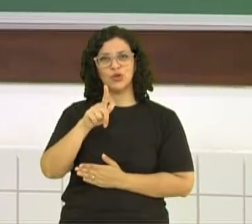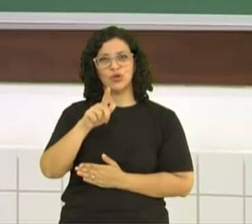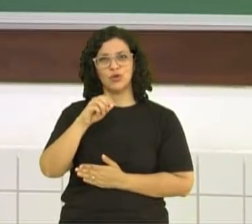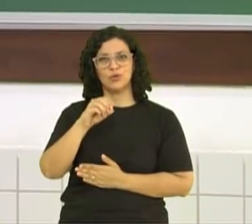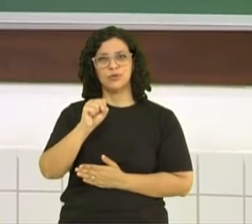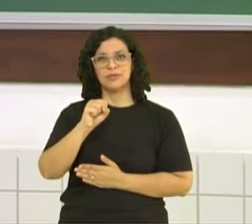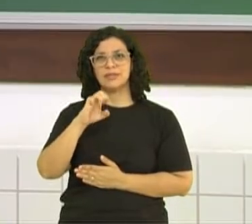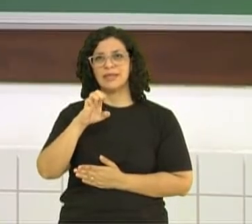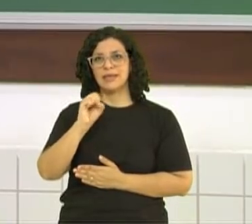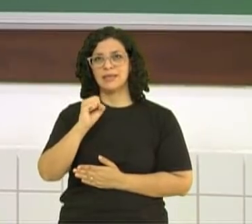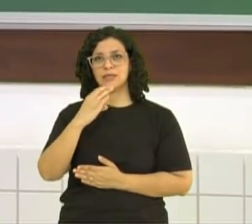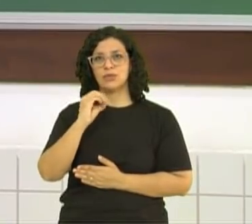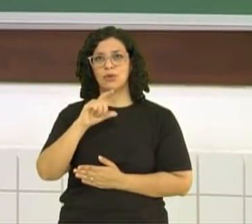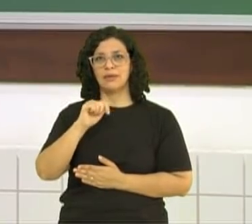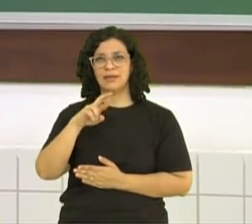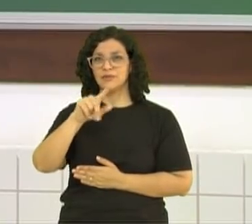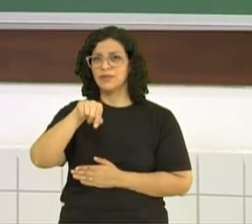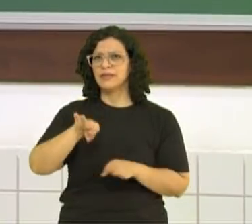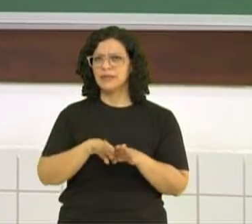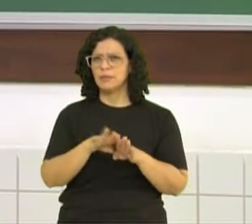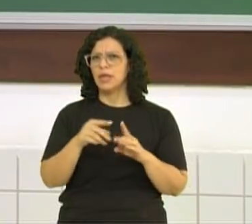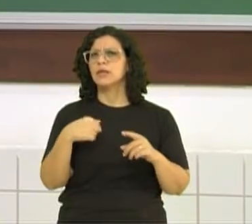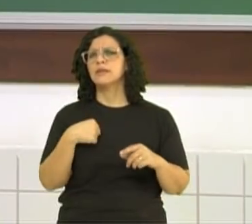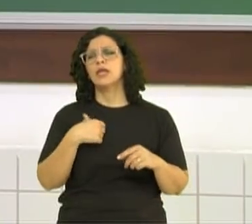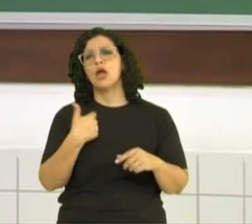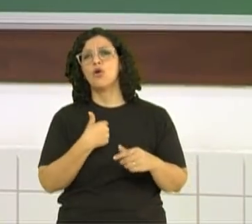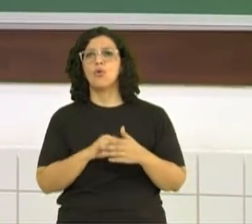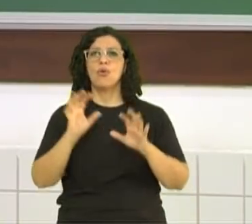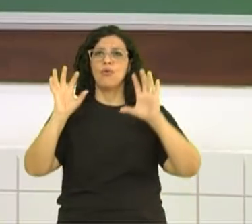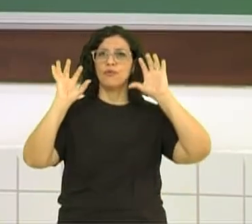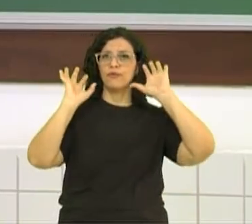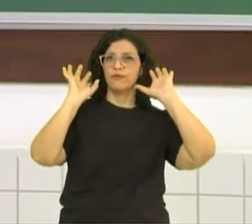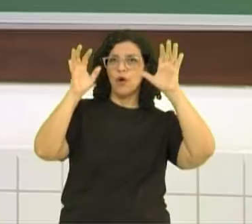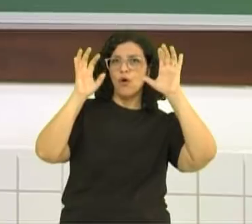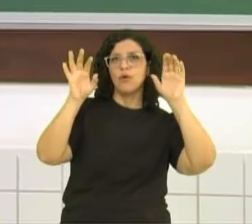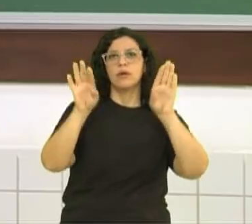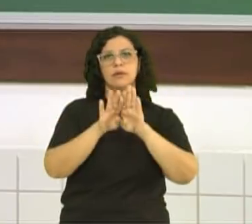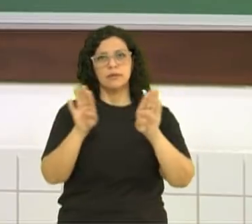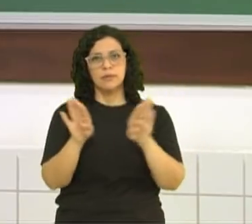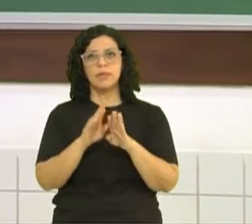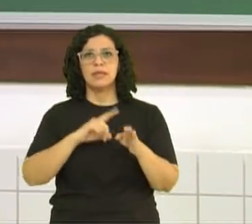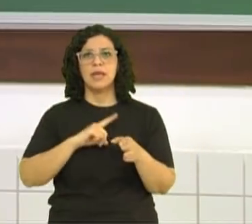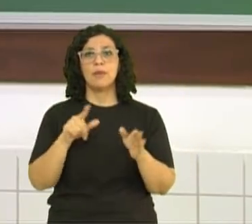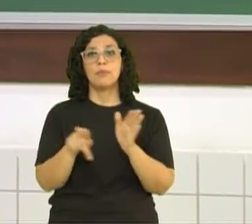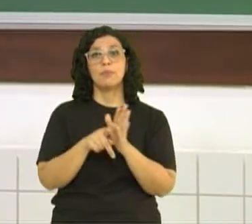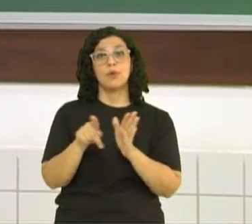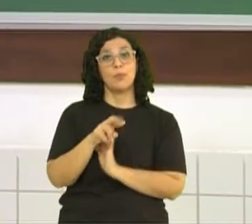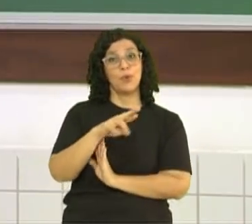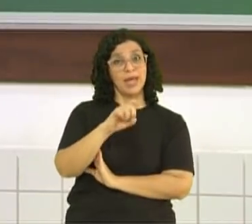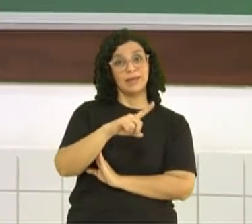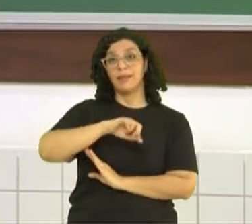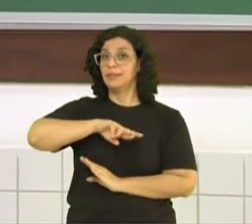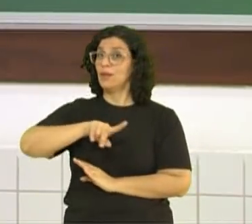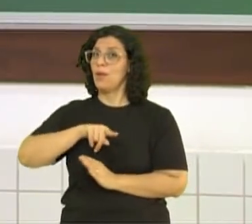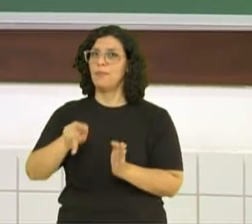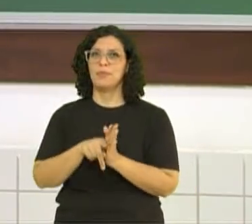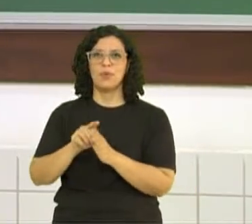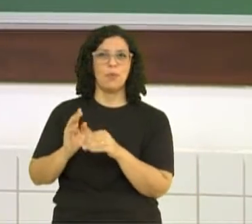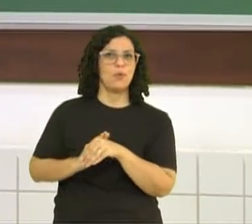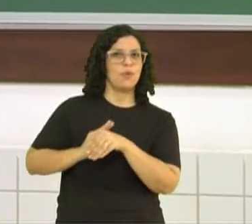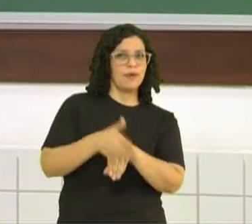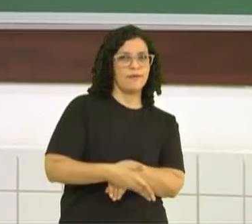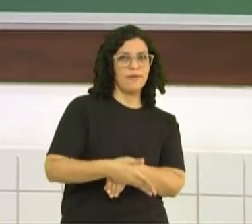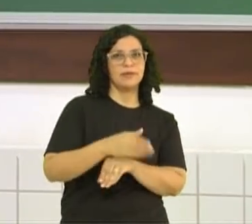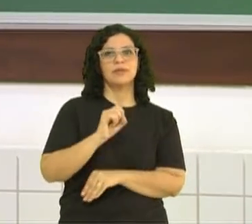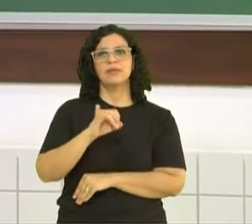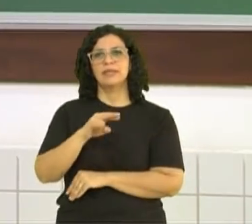jogos escolares, jogando aí a sua modalidade, né? Então, o voleibol é caracterizado de esporte de rede, né? Então ele não entra dentro da temática